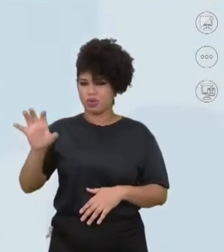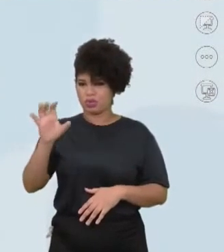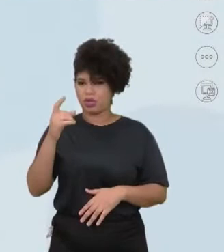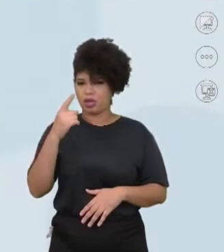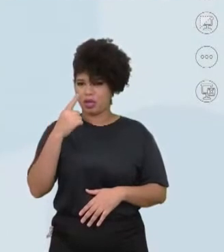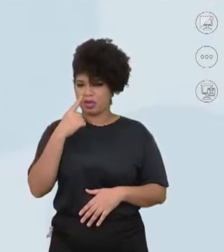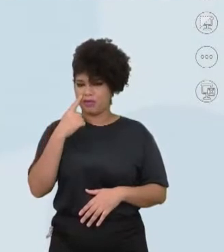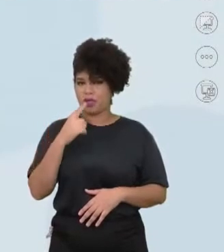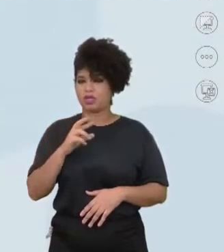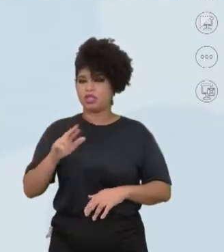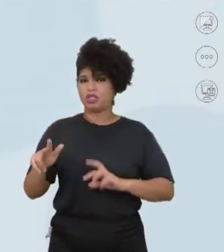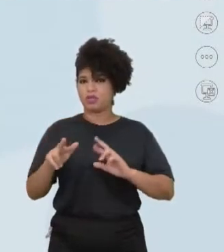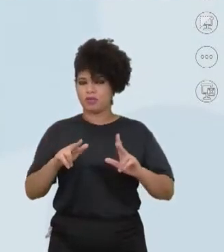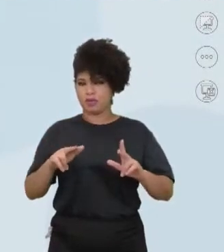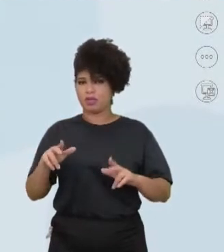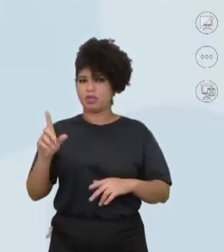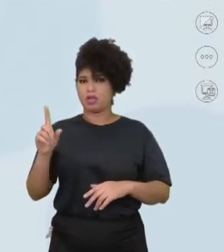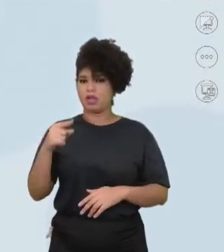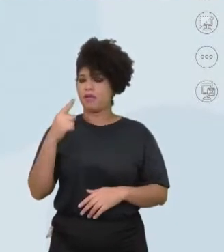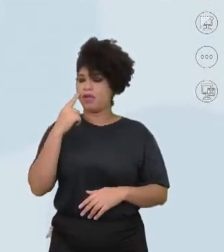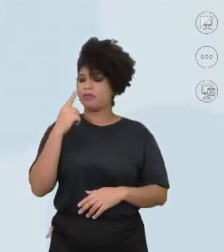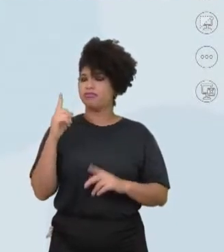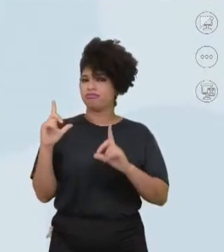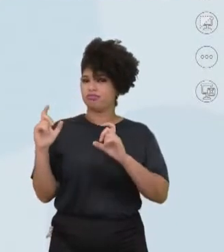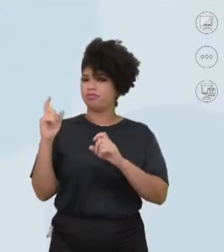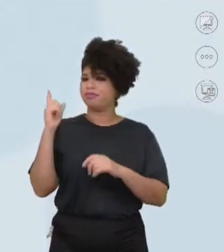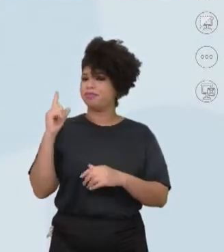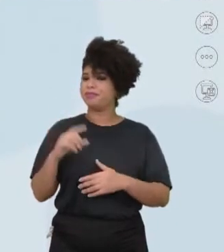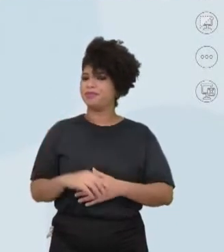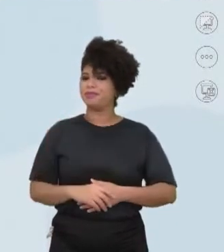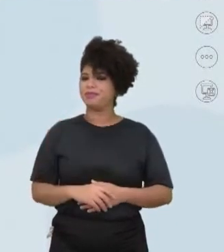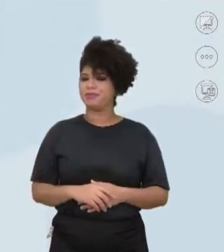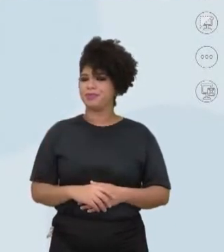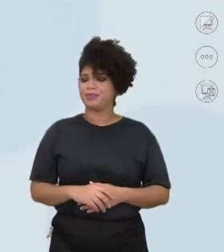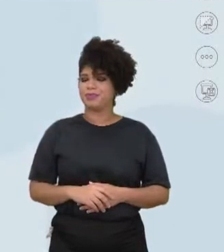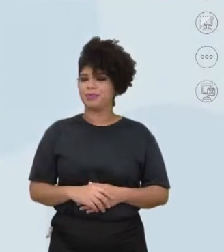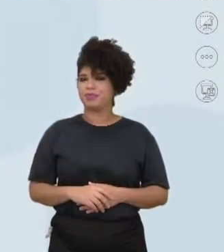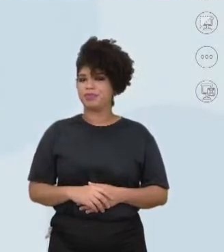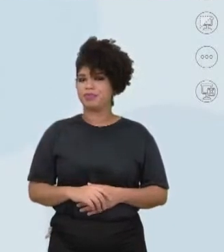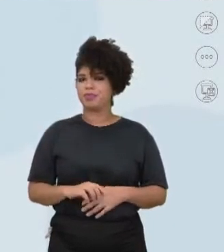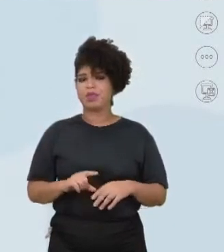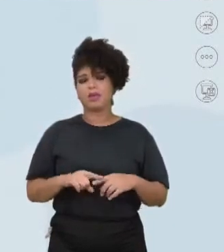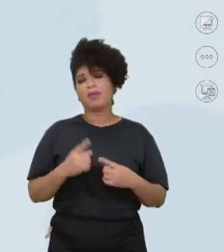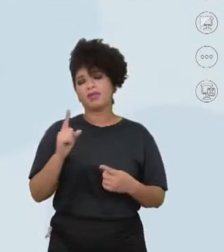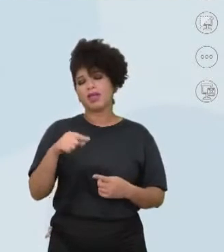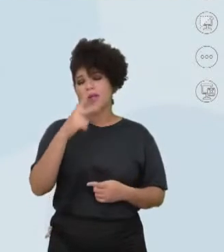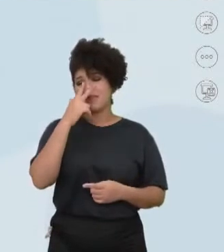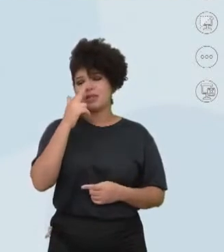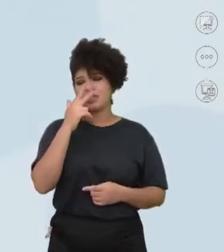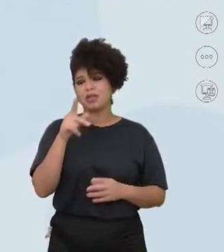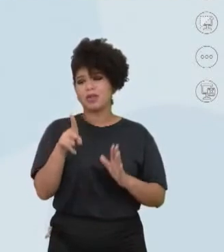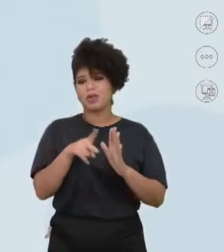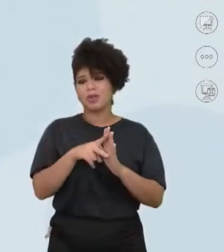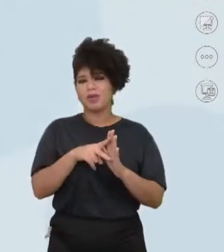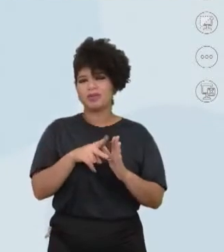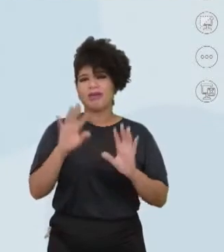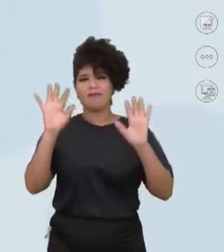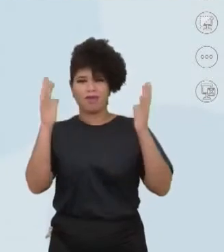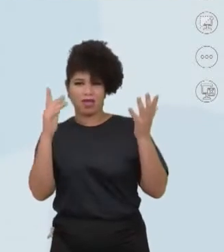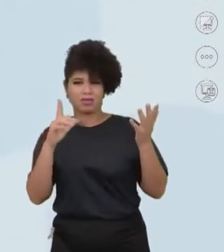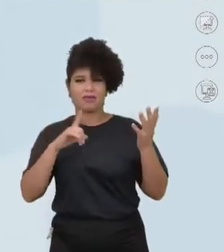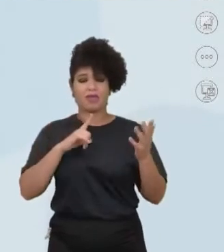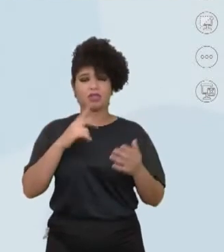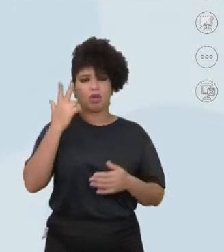ela é bem diferenciada ali naquela fotinha, né? Tá? Mas era basicamente isso, né? Orquestras de baile, tá bom? E isso era